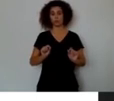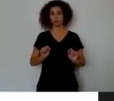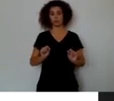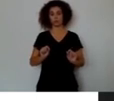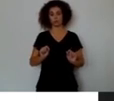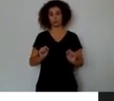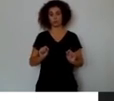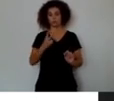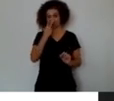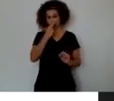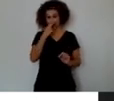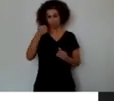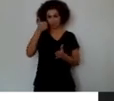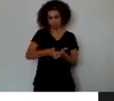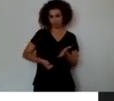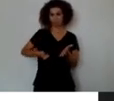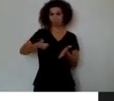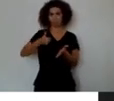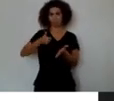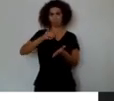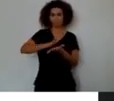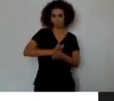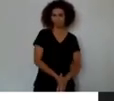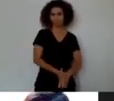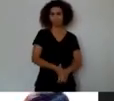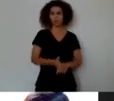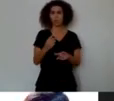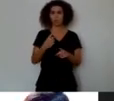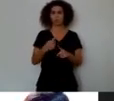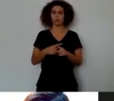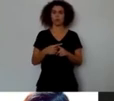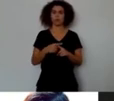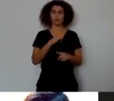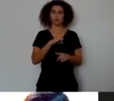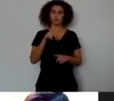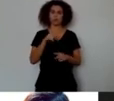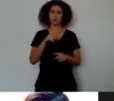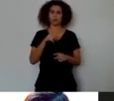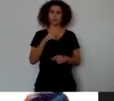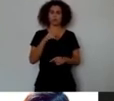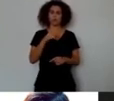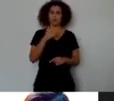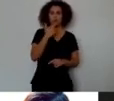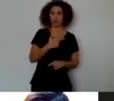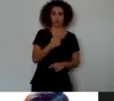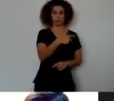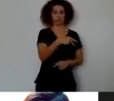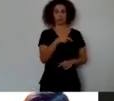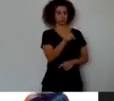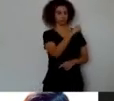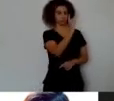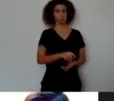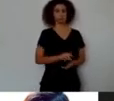massacre mesmo, porque é uma forma, quando você tira do sujeito a língua dele, a religiosidade